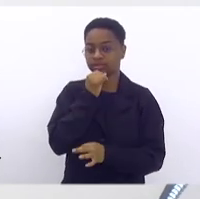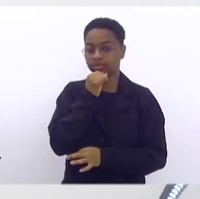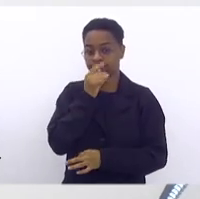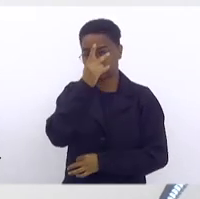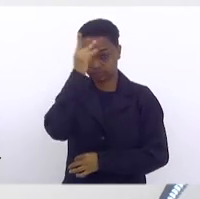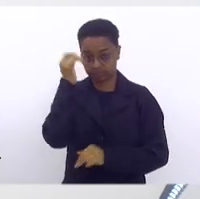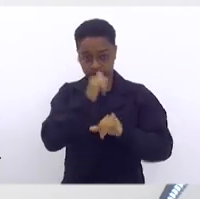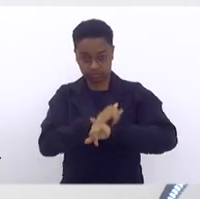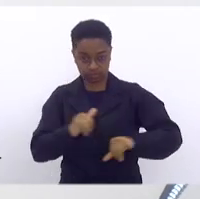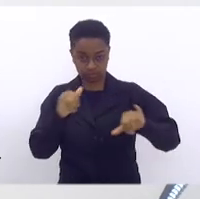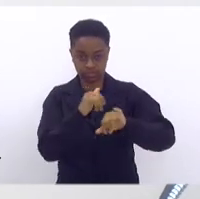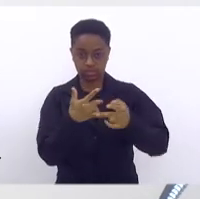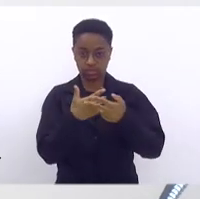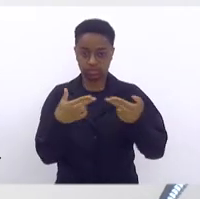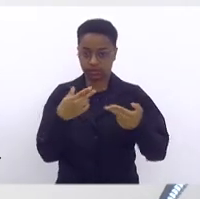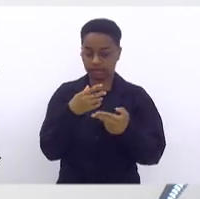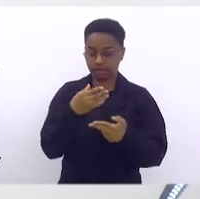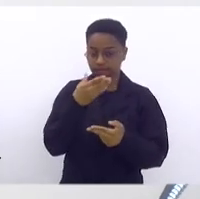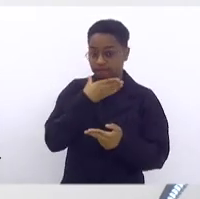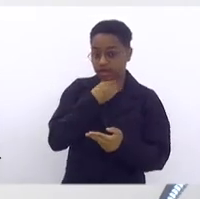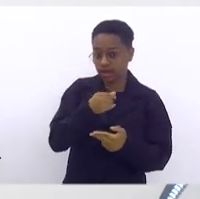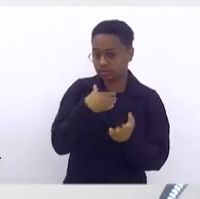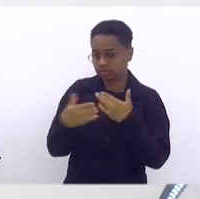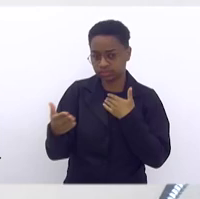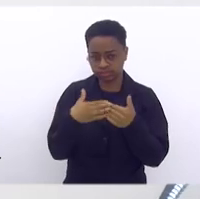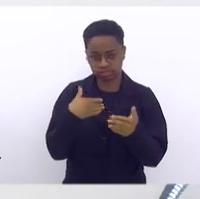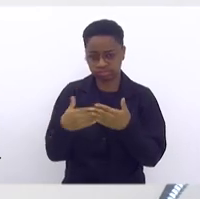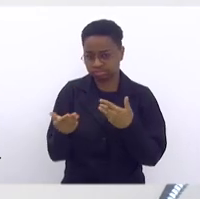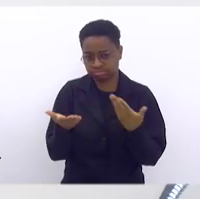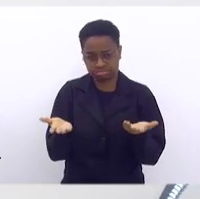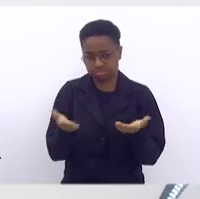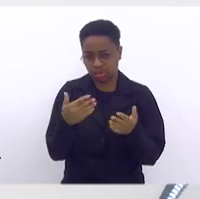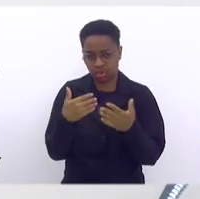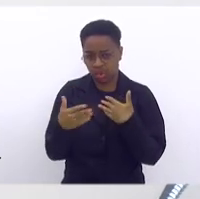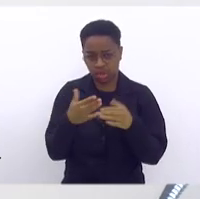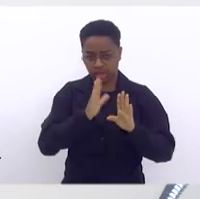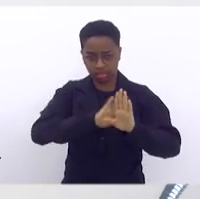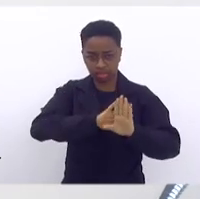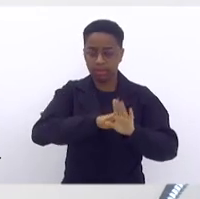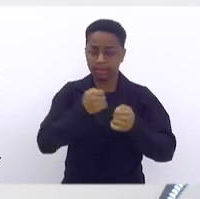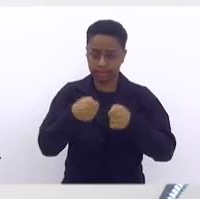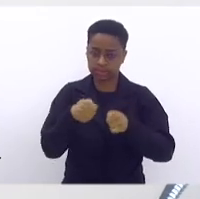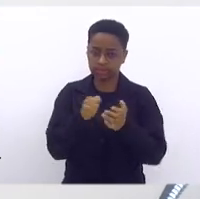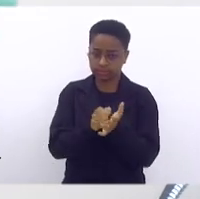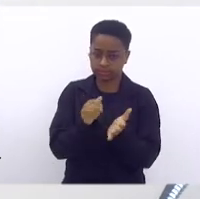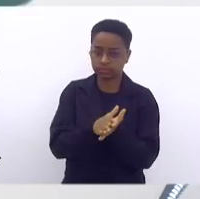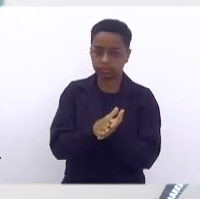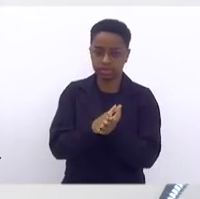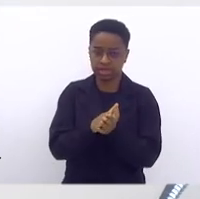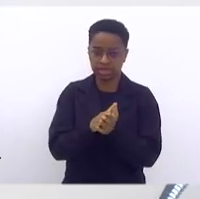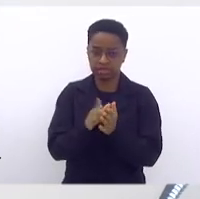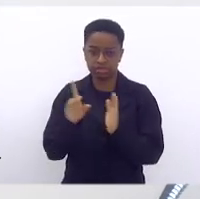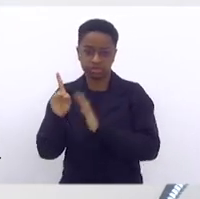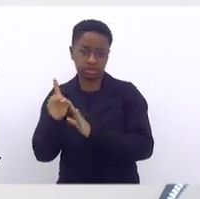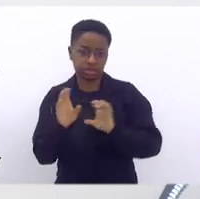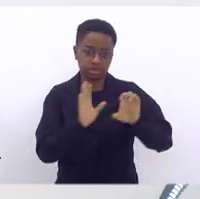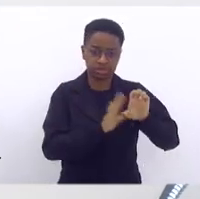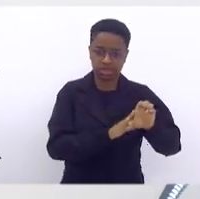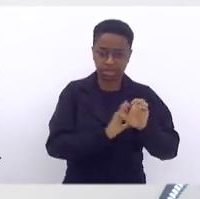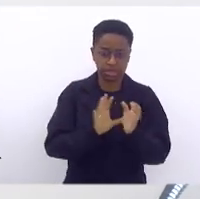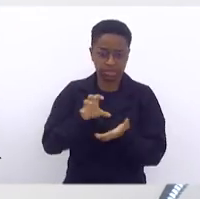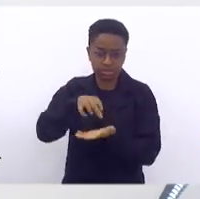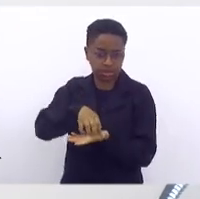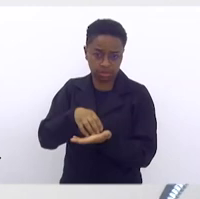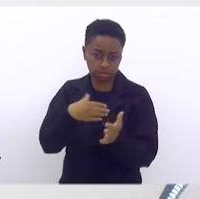falsa informação, qualquer uma que seja, independente da ideologia, ela tem que ser punida. Direita, esquerda, centro, azul, ela tem que ser punida,